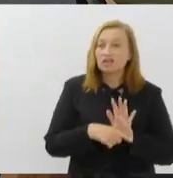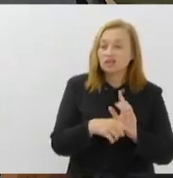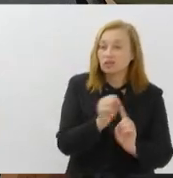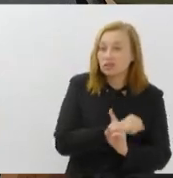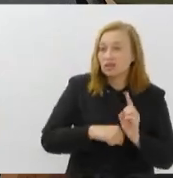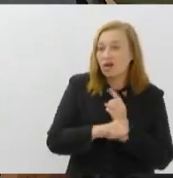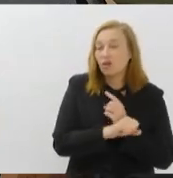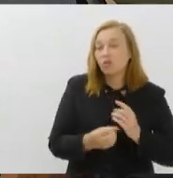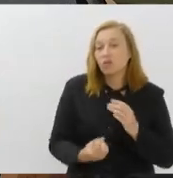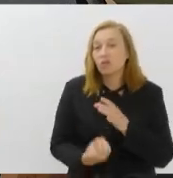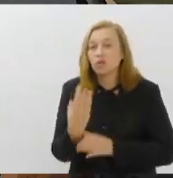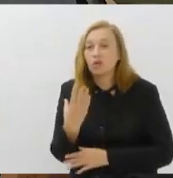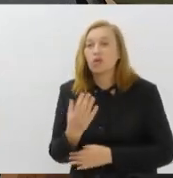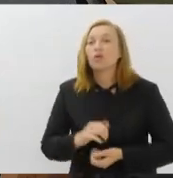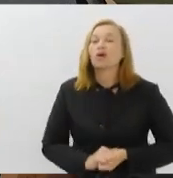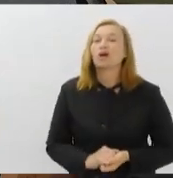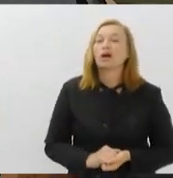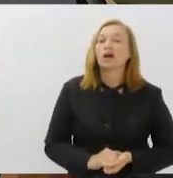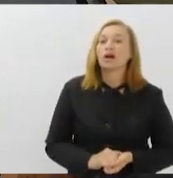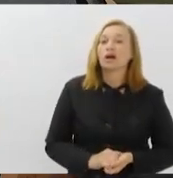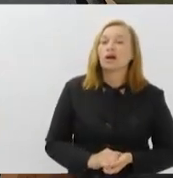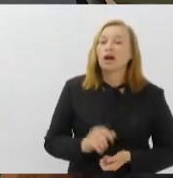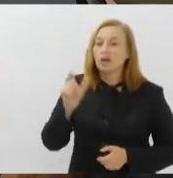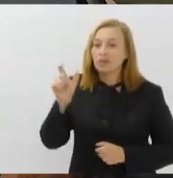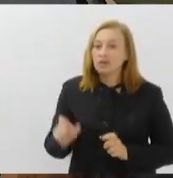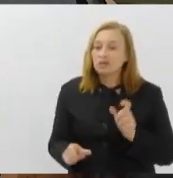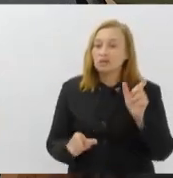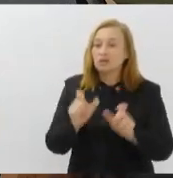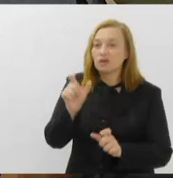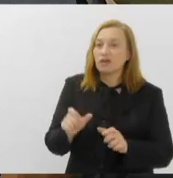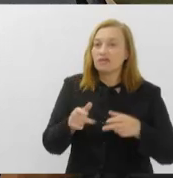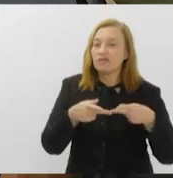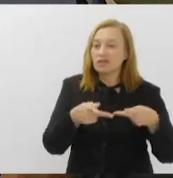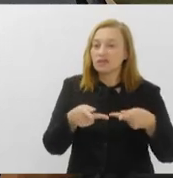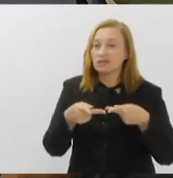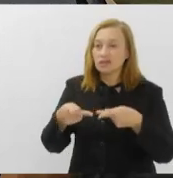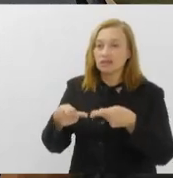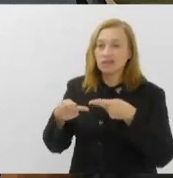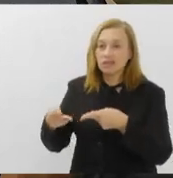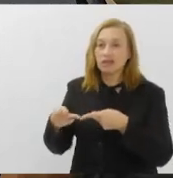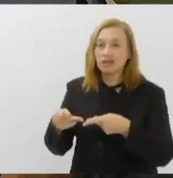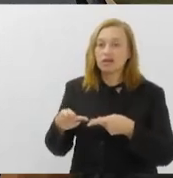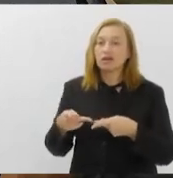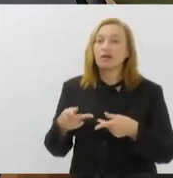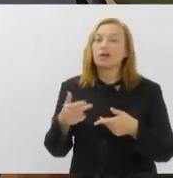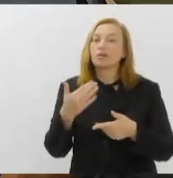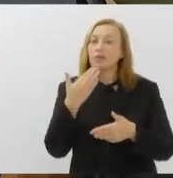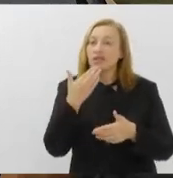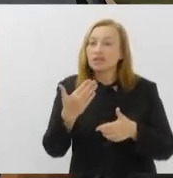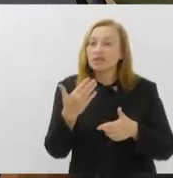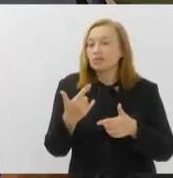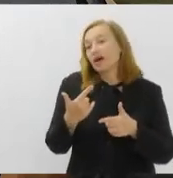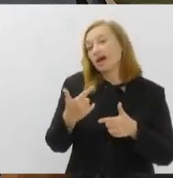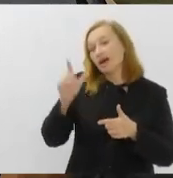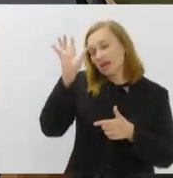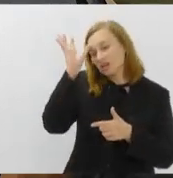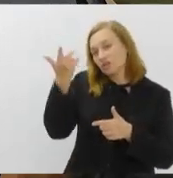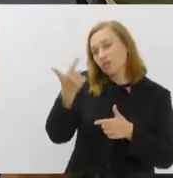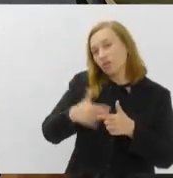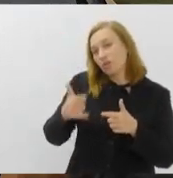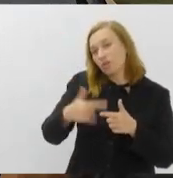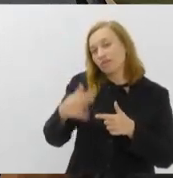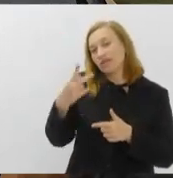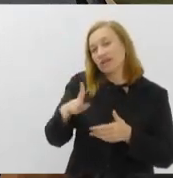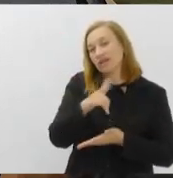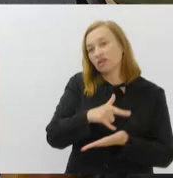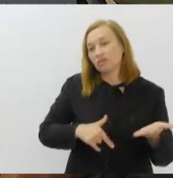criou. Né? Ela, a pessoa vai de balcão em balcão procurando quem resolva o problema da documentação dela, seja ela qual for. Né?